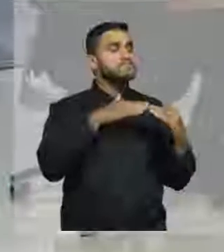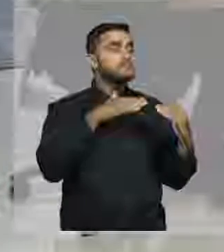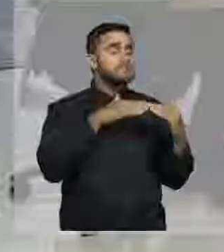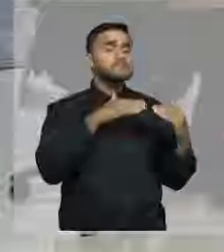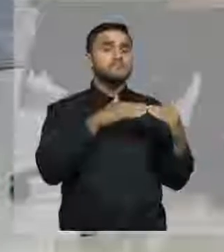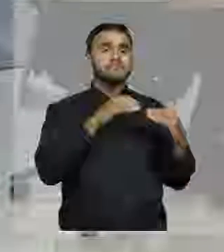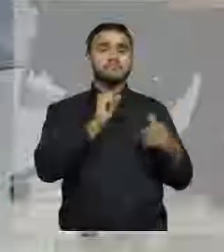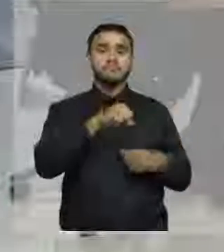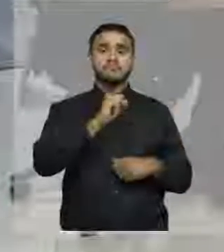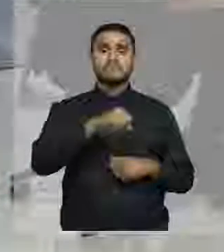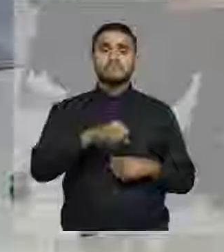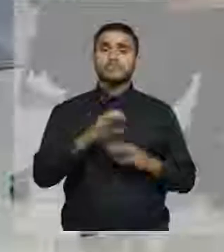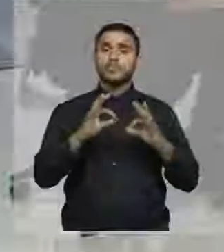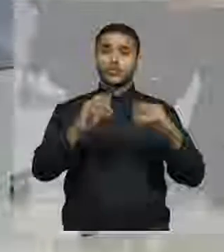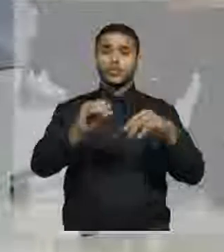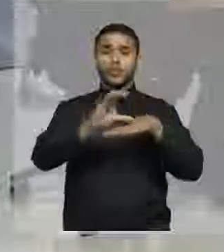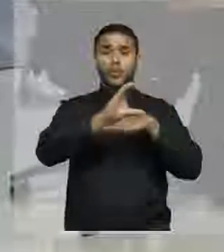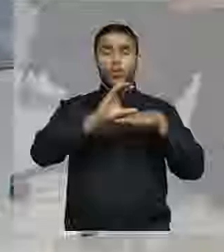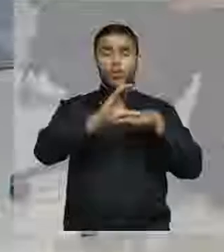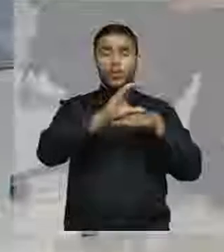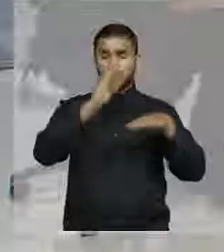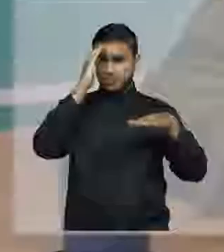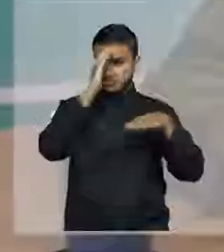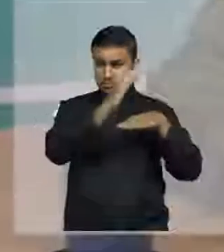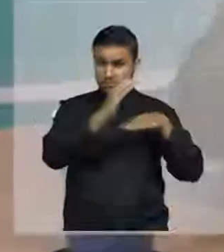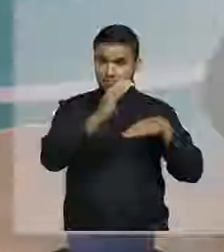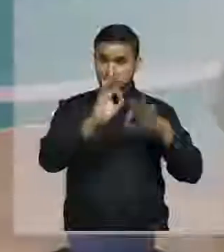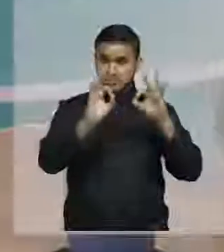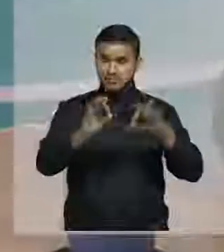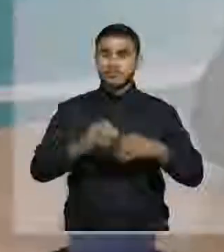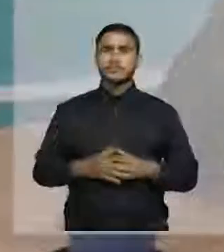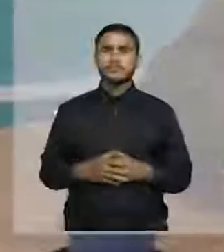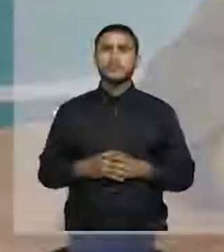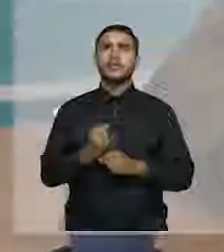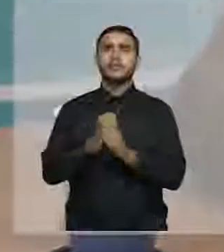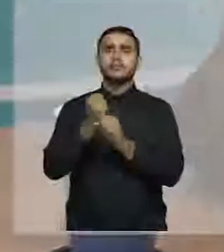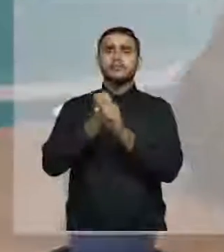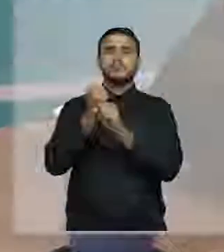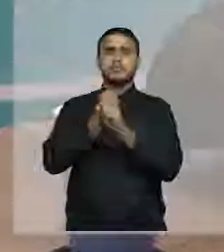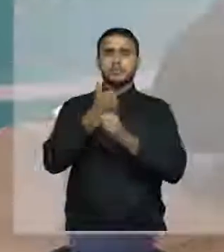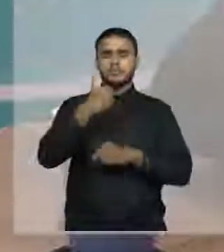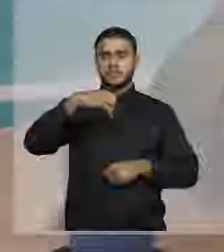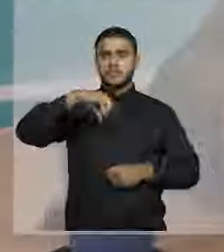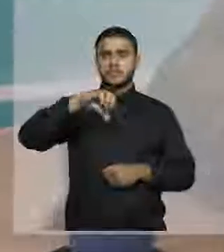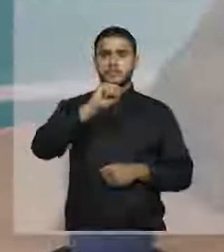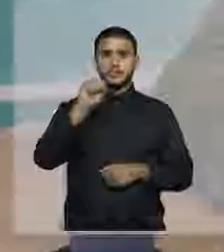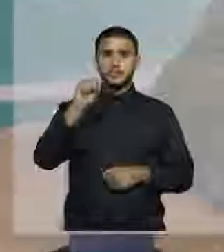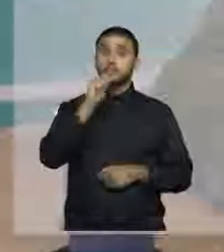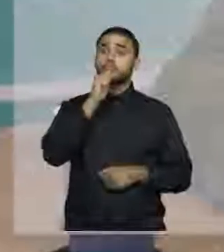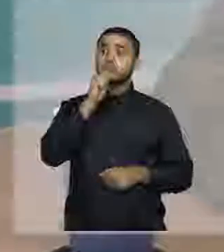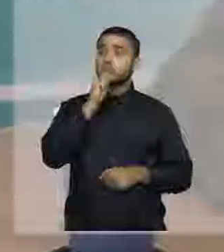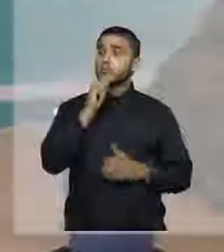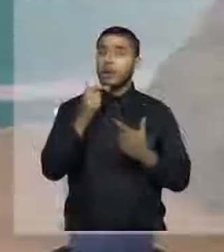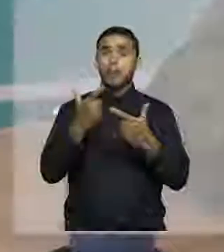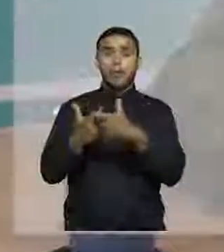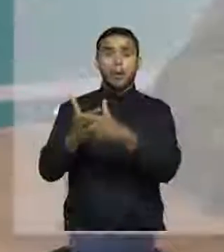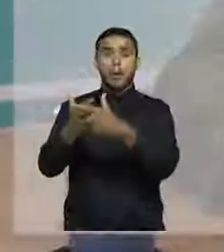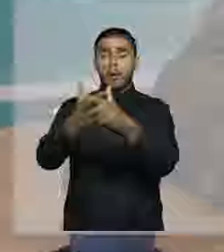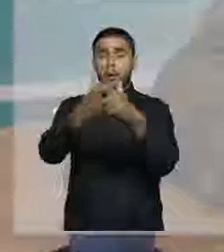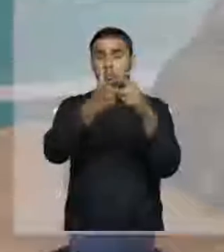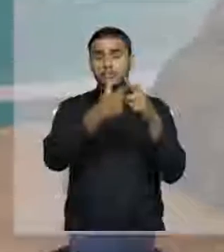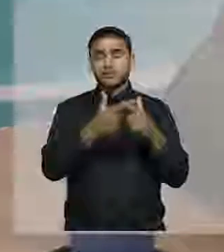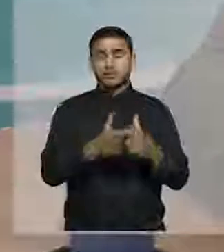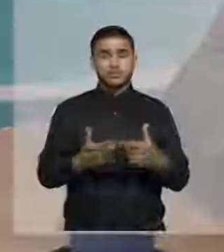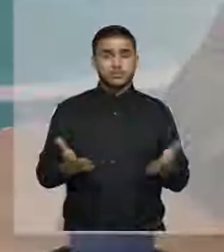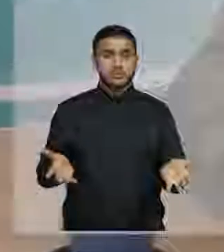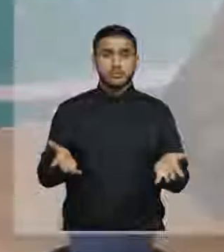porque as balizas constitucionais, a Constituição foi feita num período onde não havia esse problema, a grande